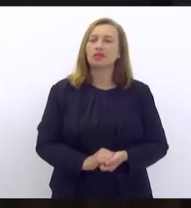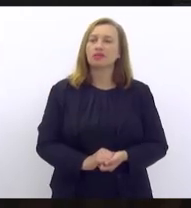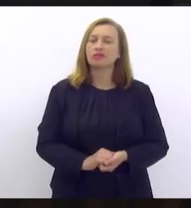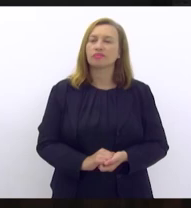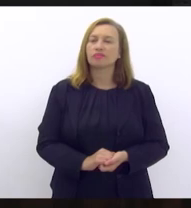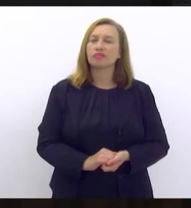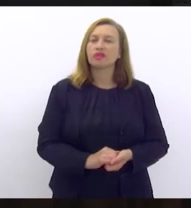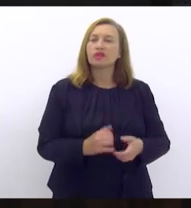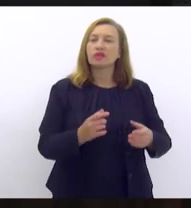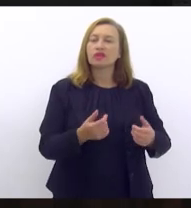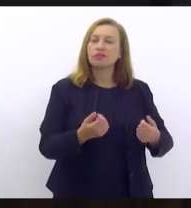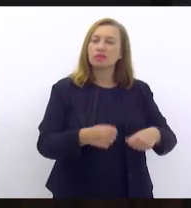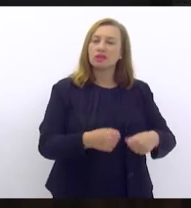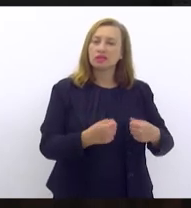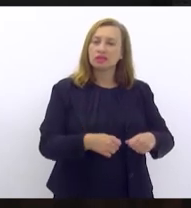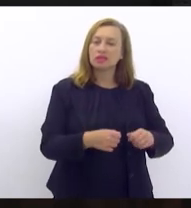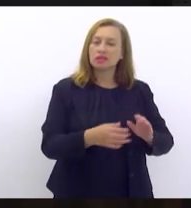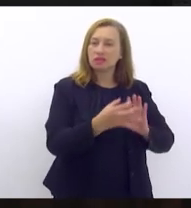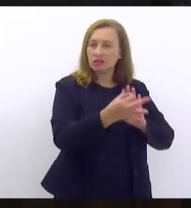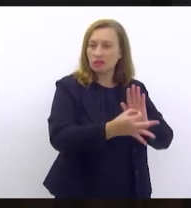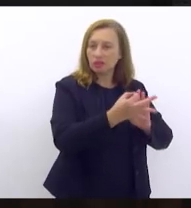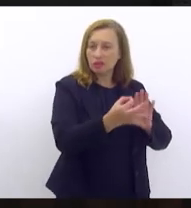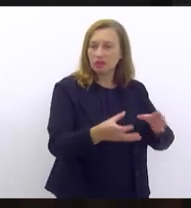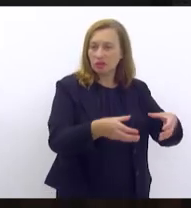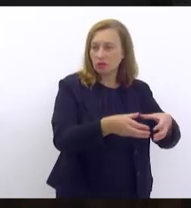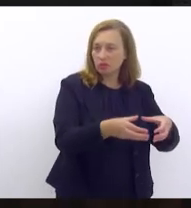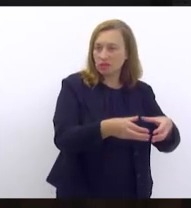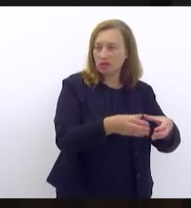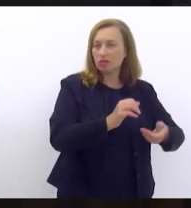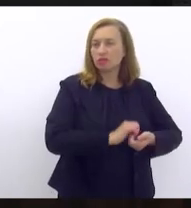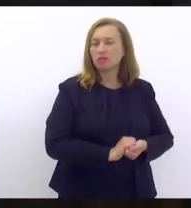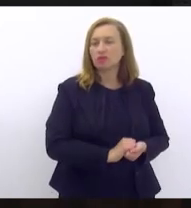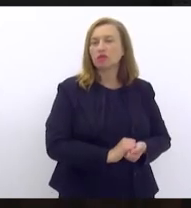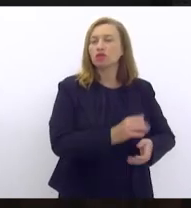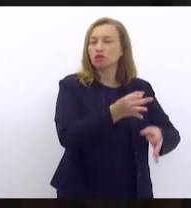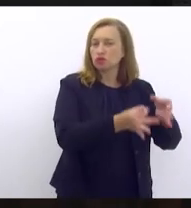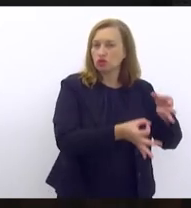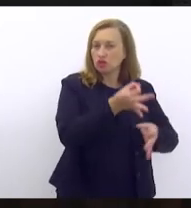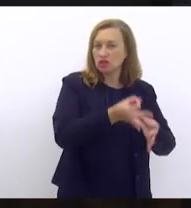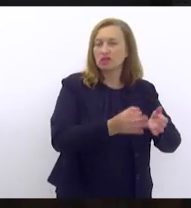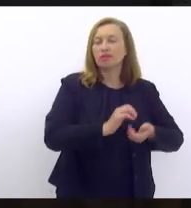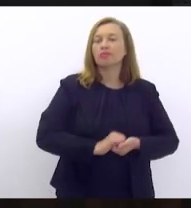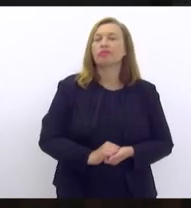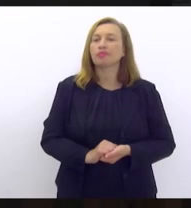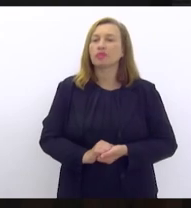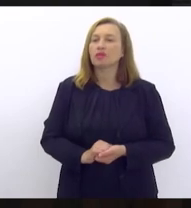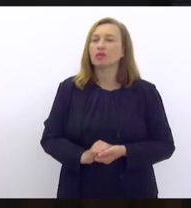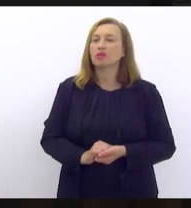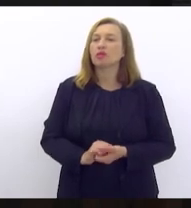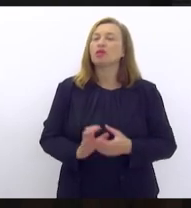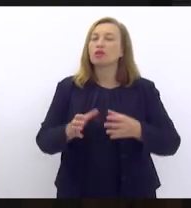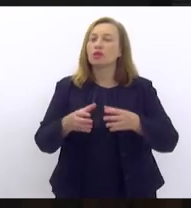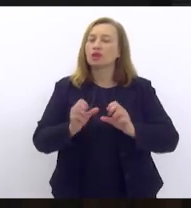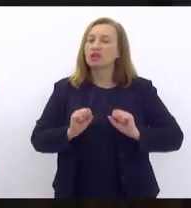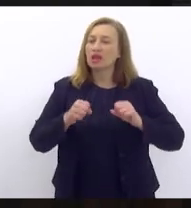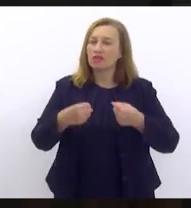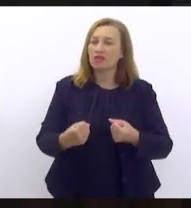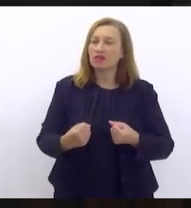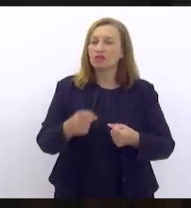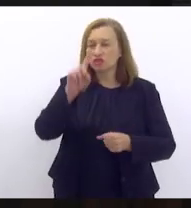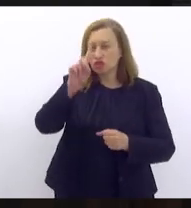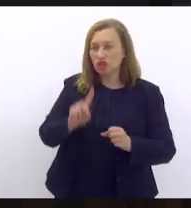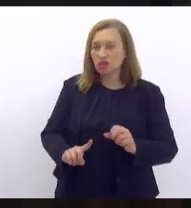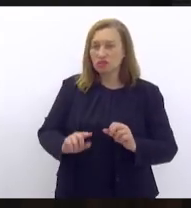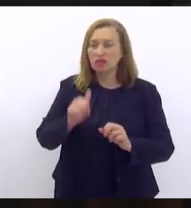dos pareceres das comissões de Constituição e Justiça, de Defesa dos Direitos